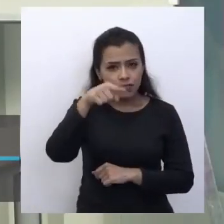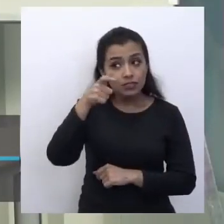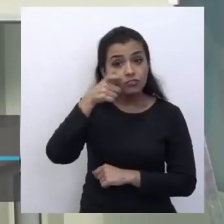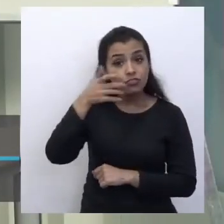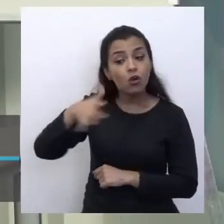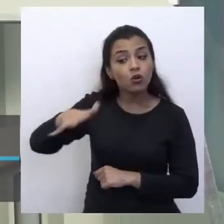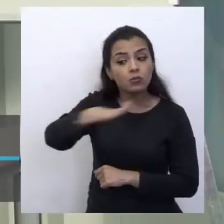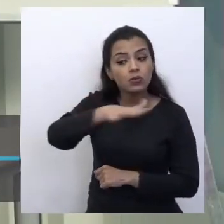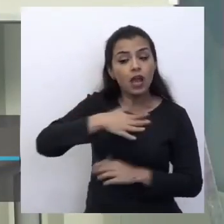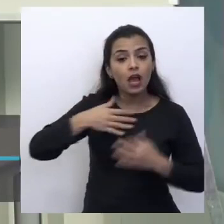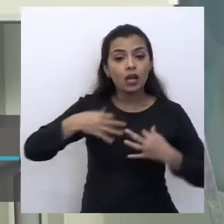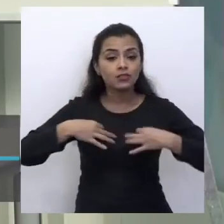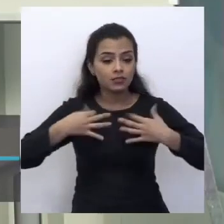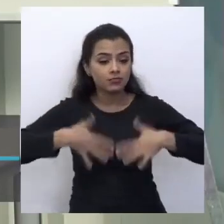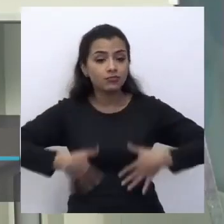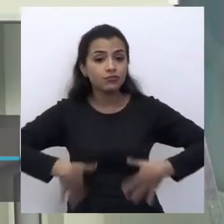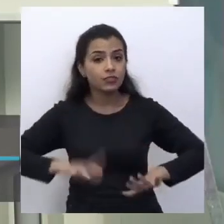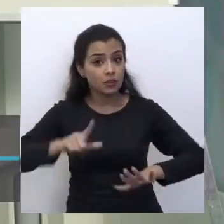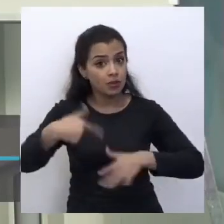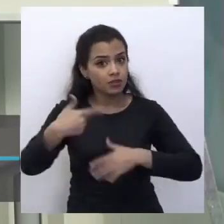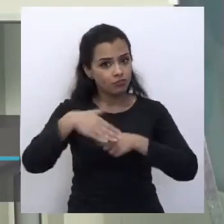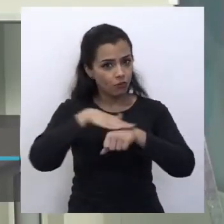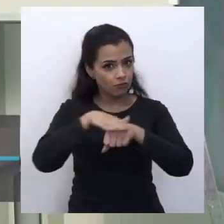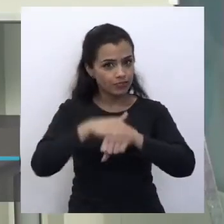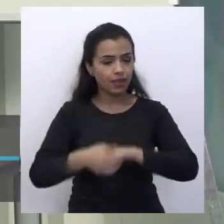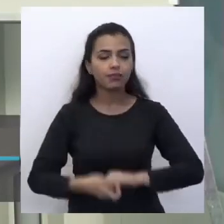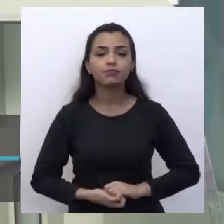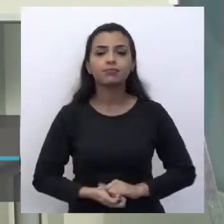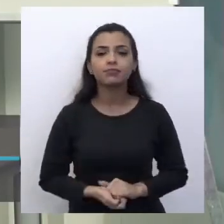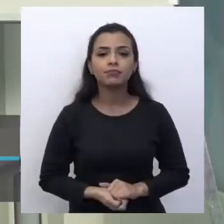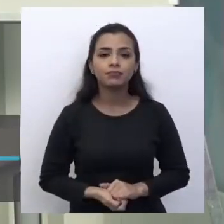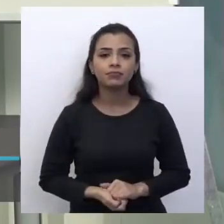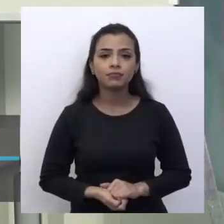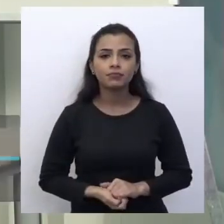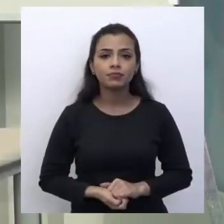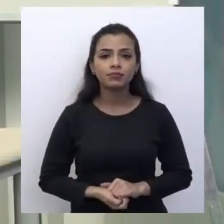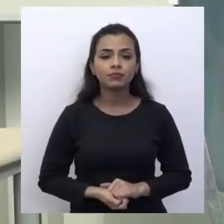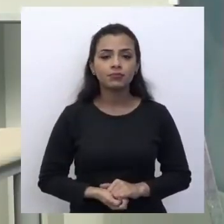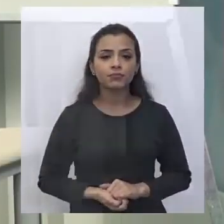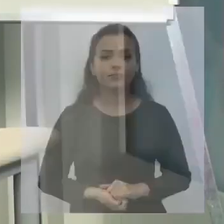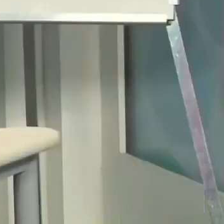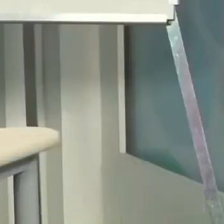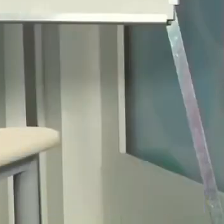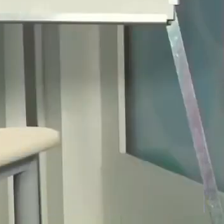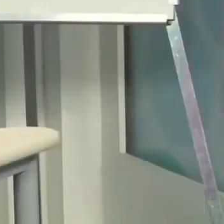observem os figurinos, para depois a gente conversar.